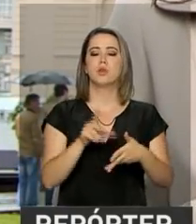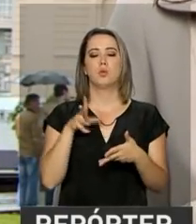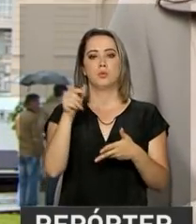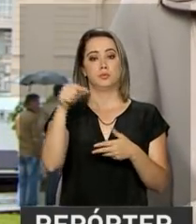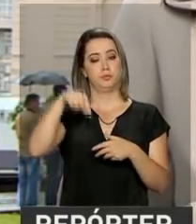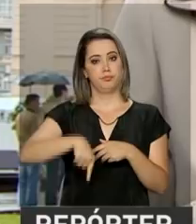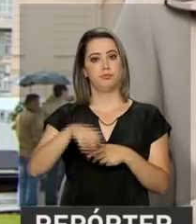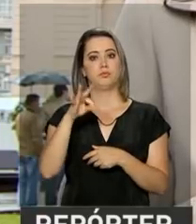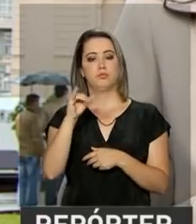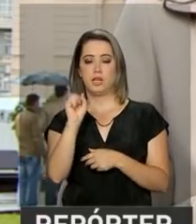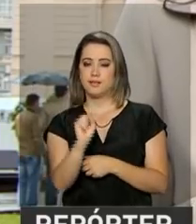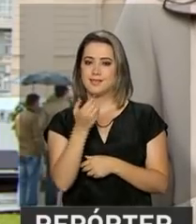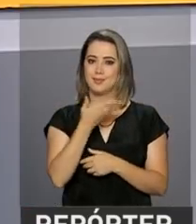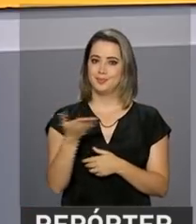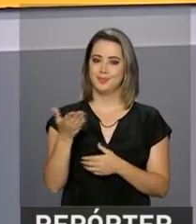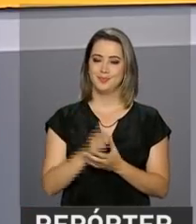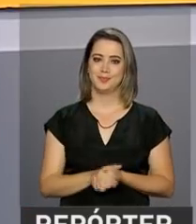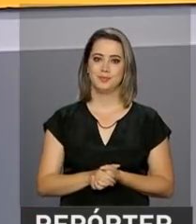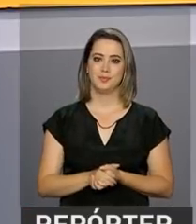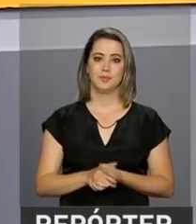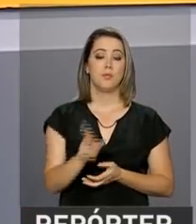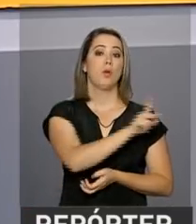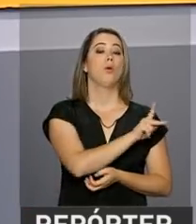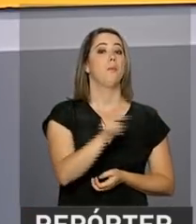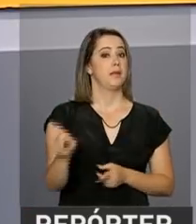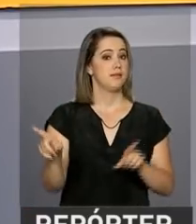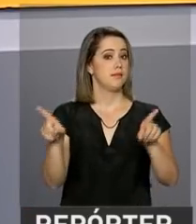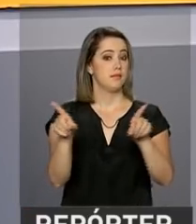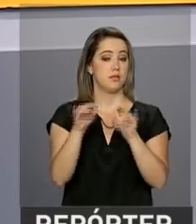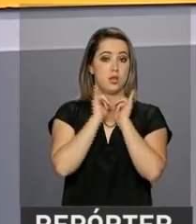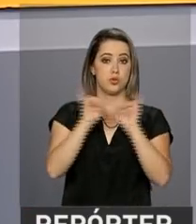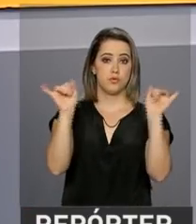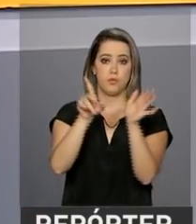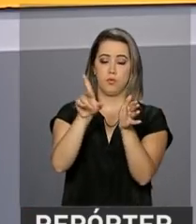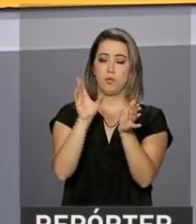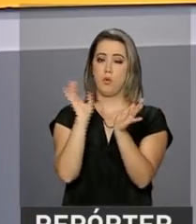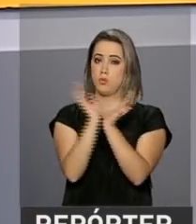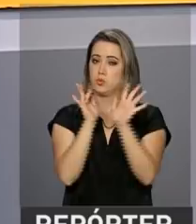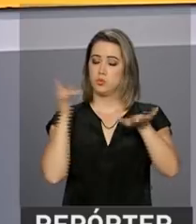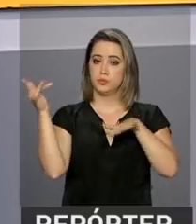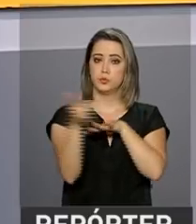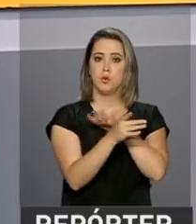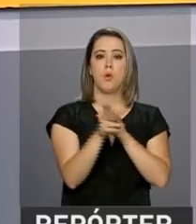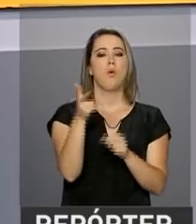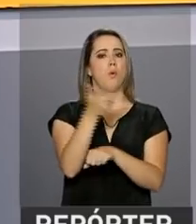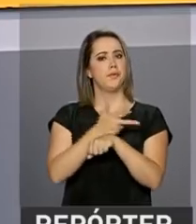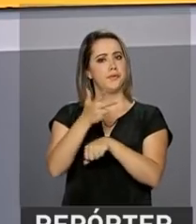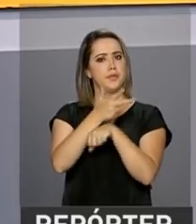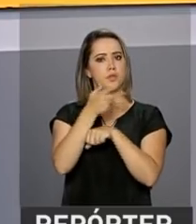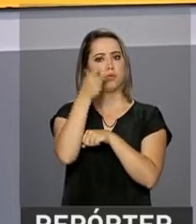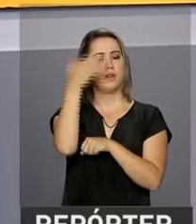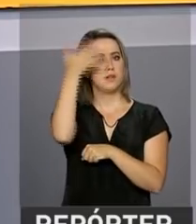Moscou, na Rússia, Thaisa Dias. E o presidente Temer divulgou há pouco pelas redes sociais um vídeo onde explica